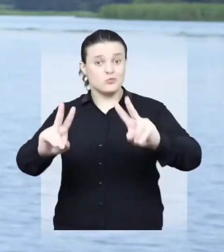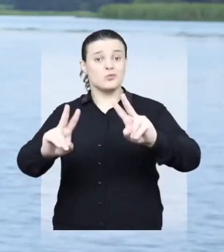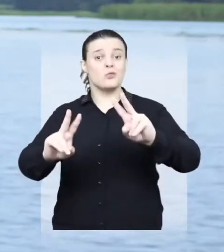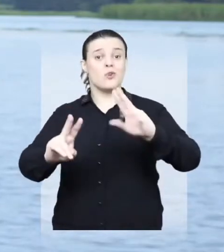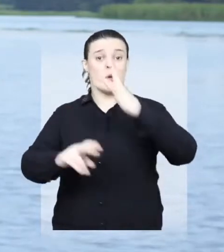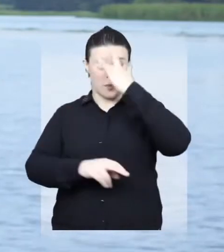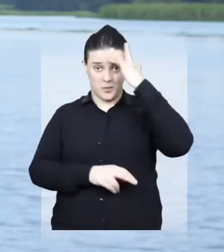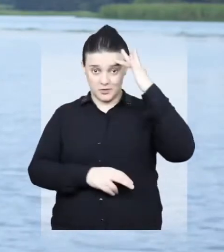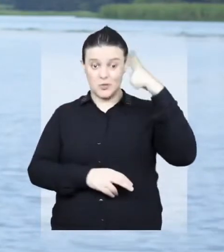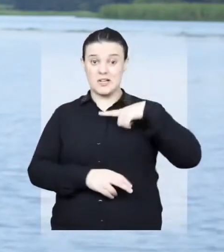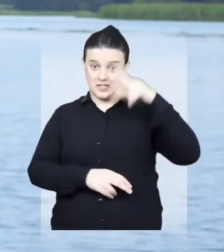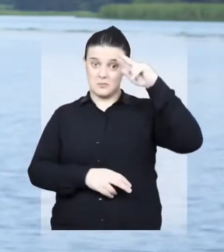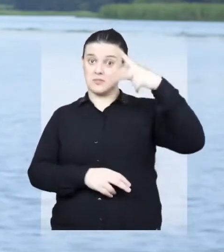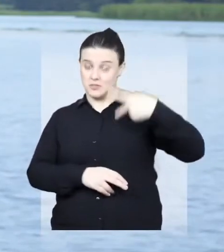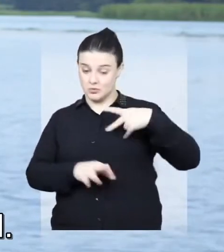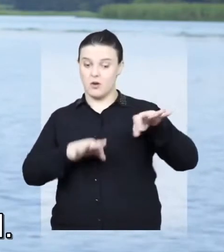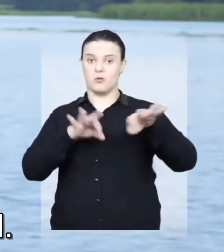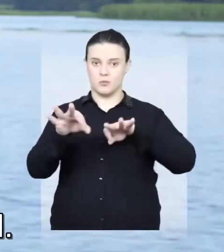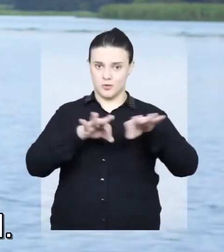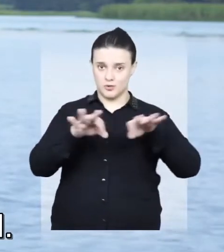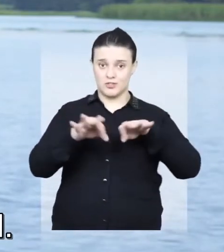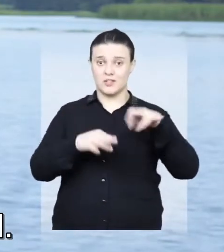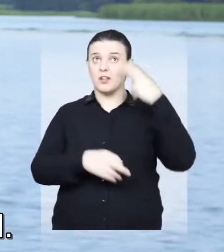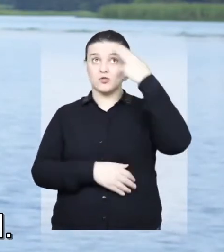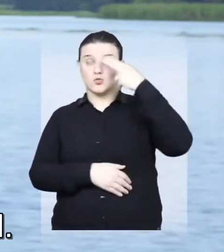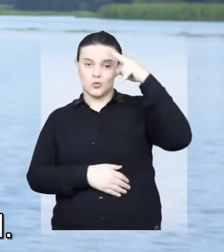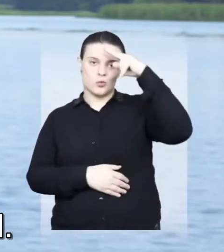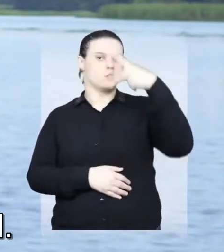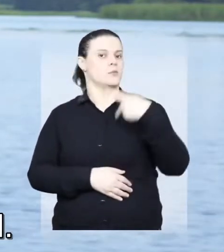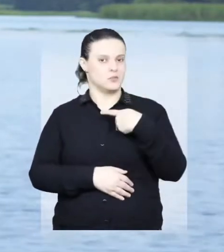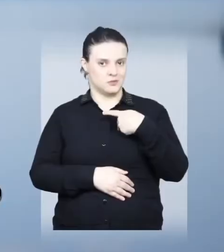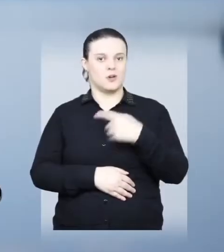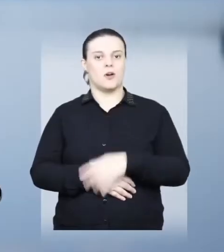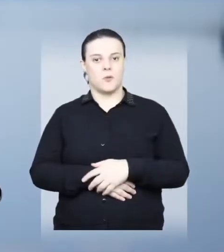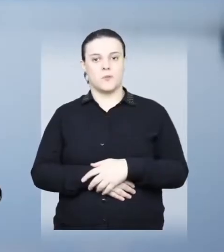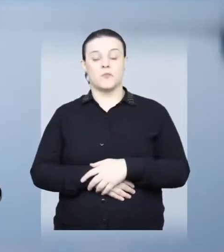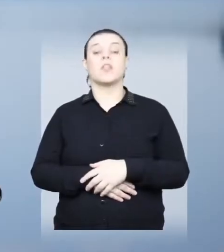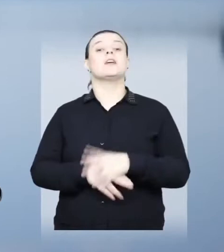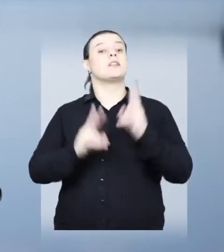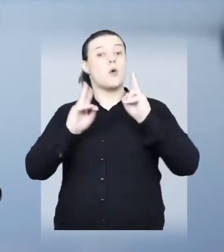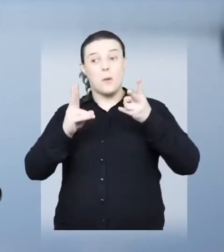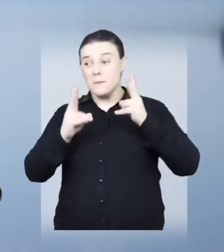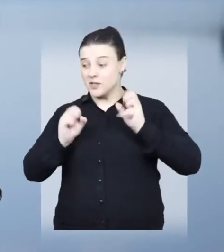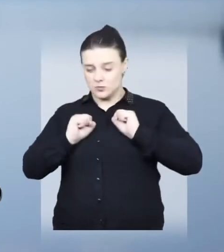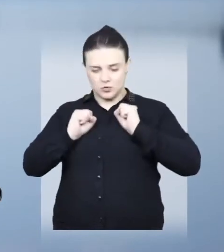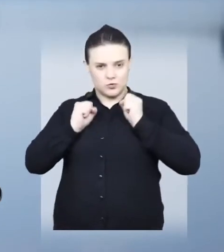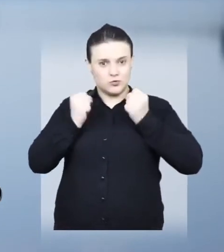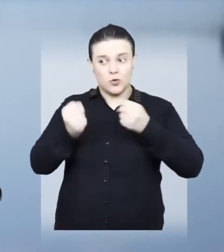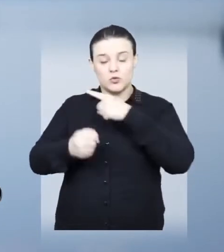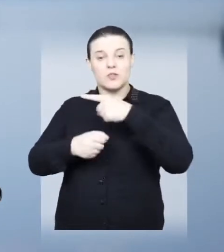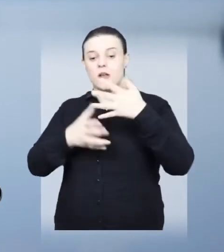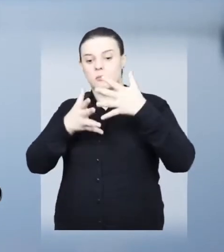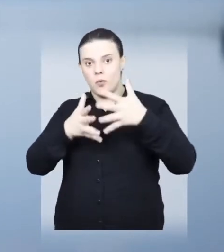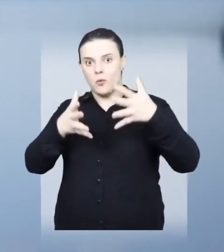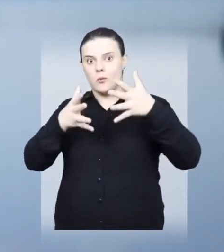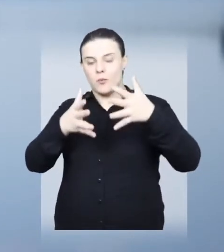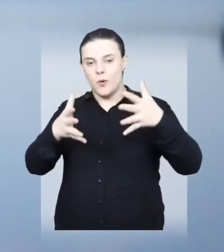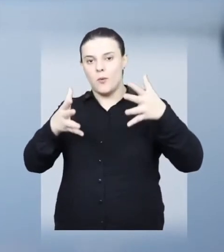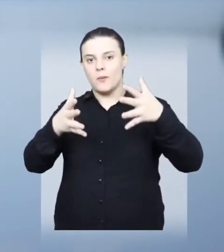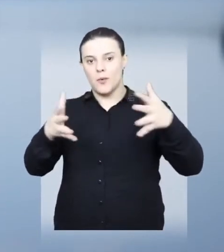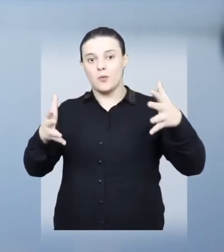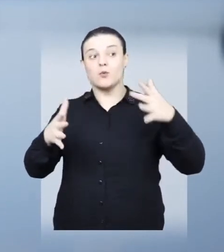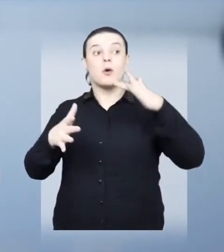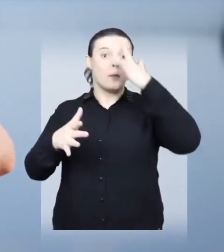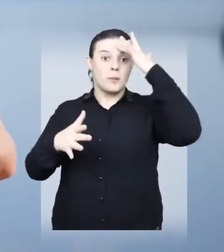mesmo quem tem um projeto pessoal, quem é uma questão de sonho pessoal. E essa mesma determinação foi tomando proporção. Leonardo.